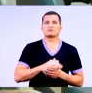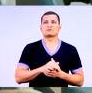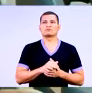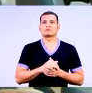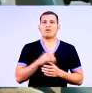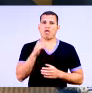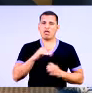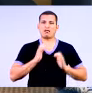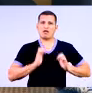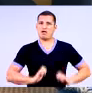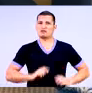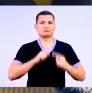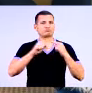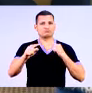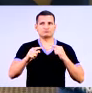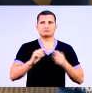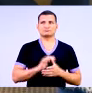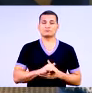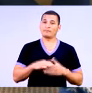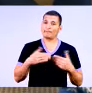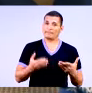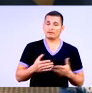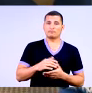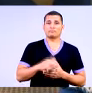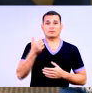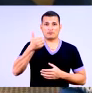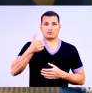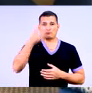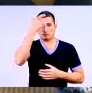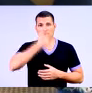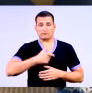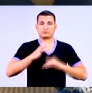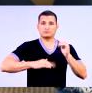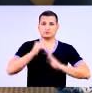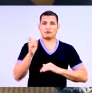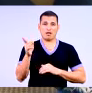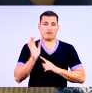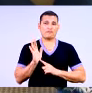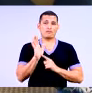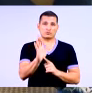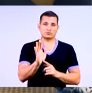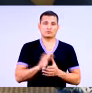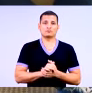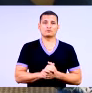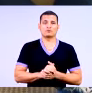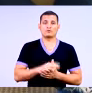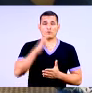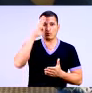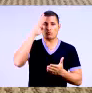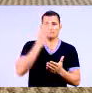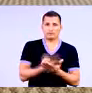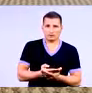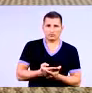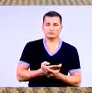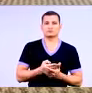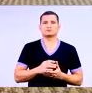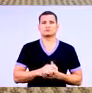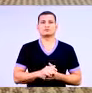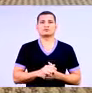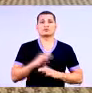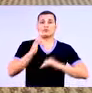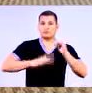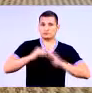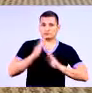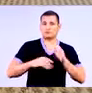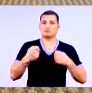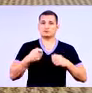é antiético. Então, Jean, primeiro sobre o perfil profissional. Ela nos mostra uma confiança, credibilidade que o profissional deve